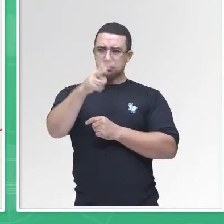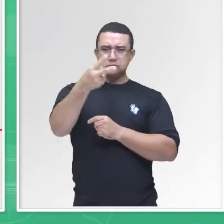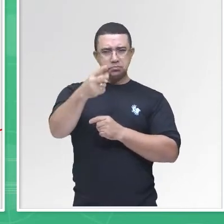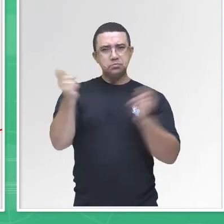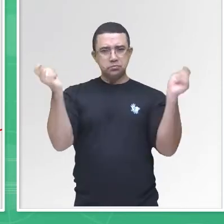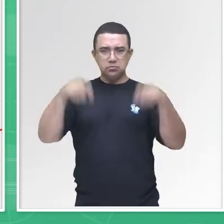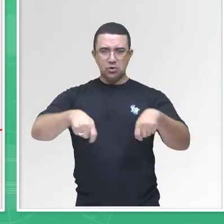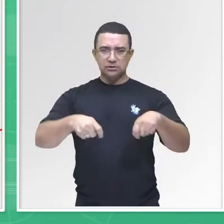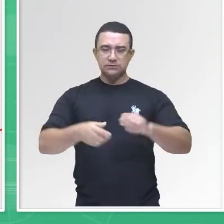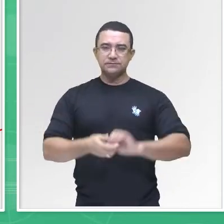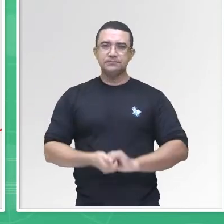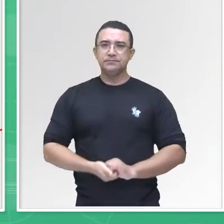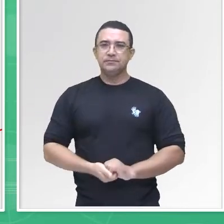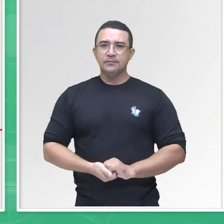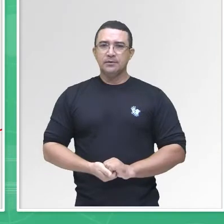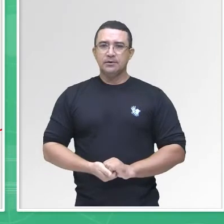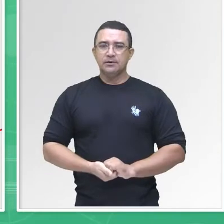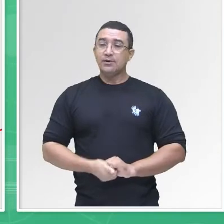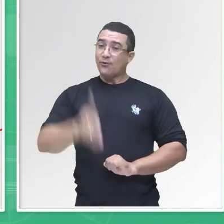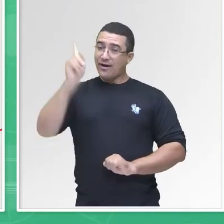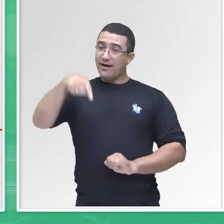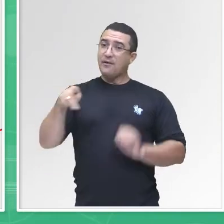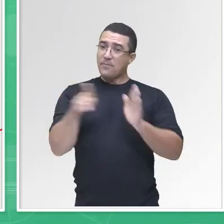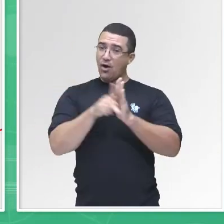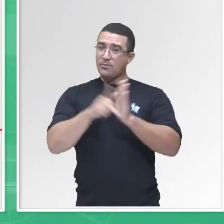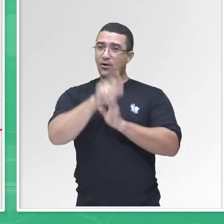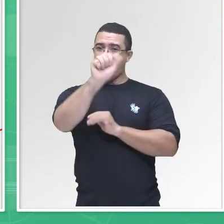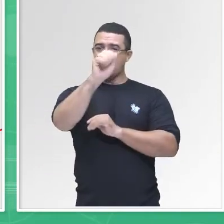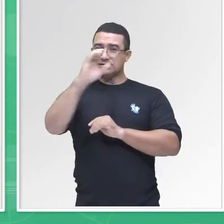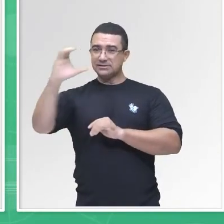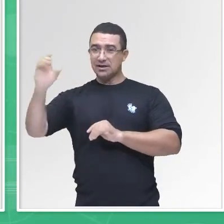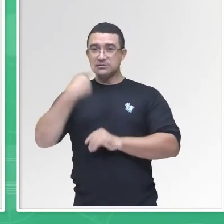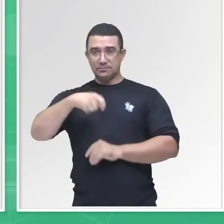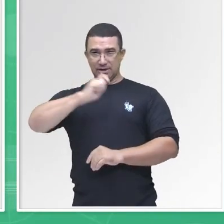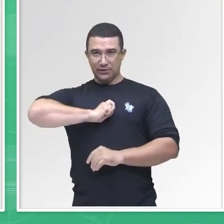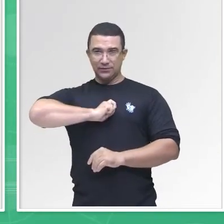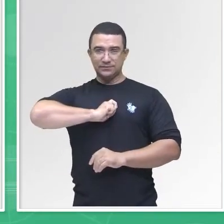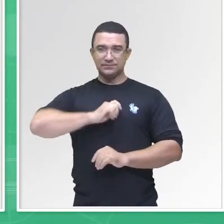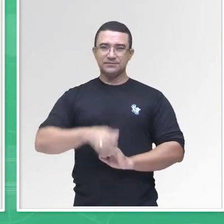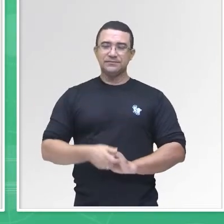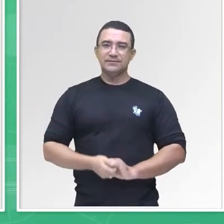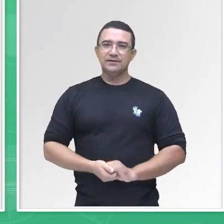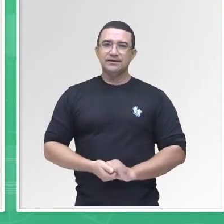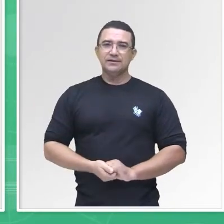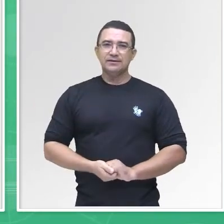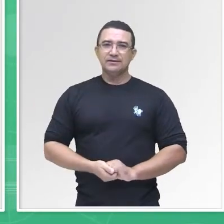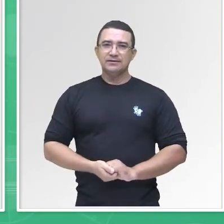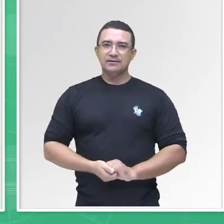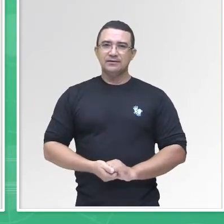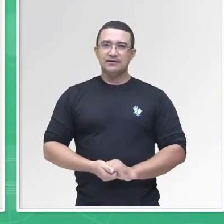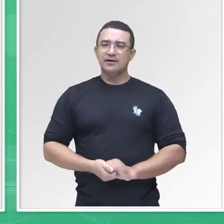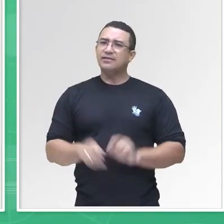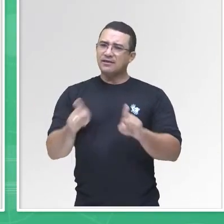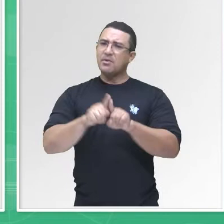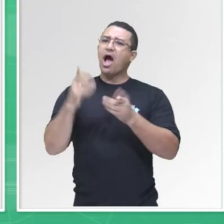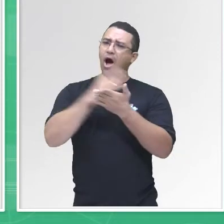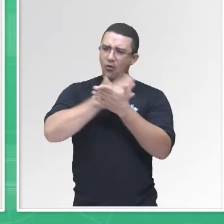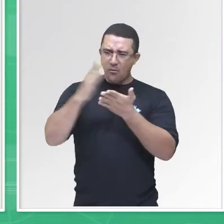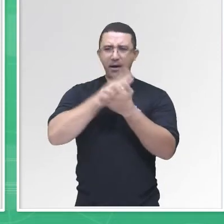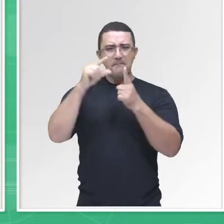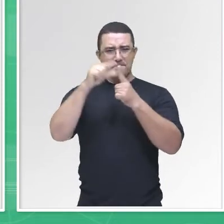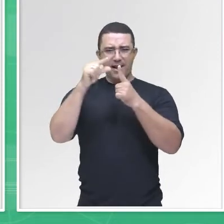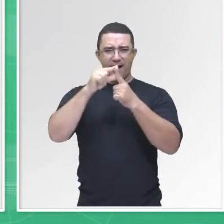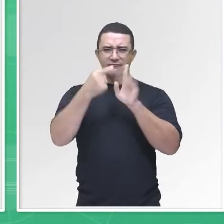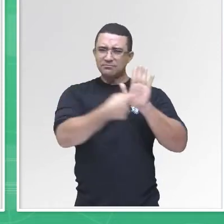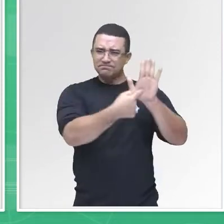Então, esse daqui é o nosso alfabeto. Vamos adiante? Aqui nós temos, eu trouxe algumas palavras para vocês,